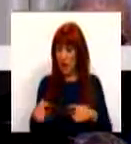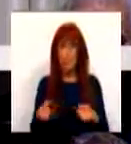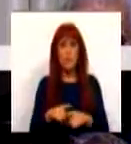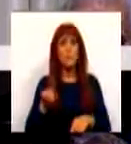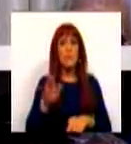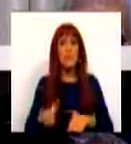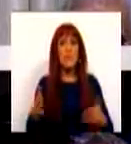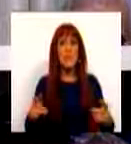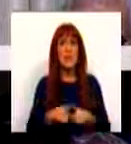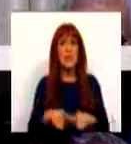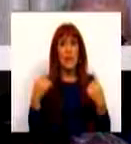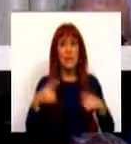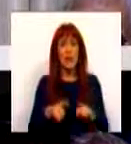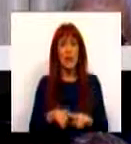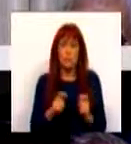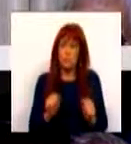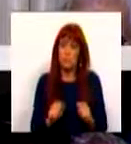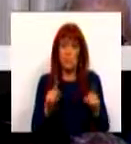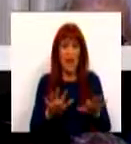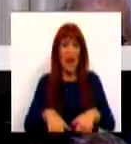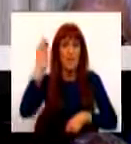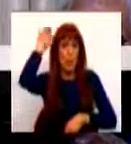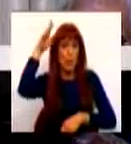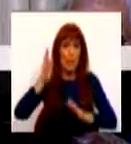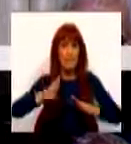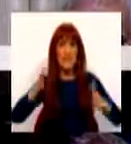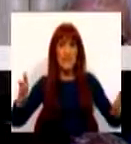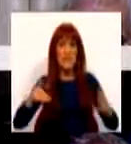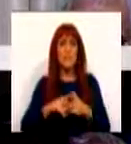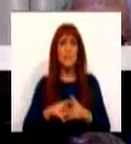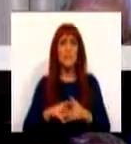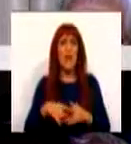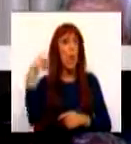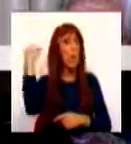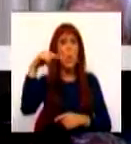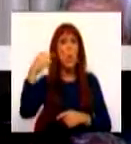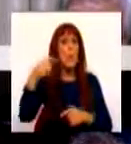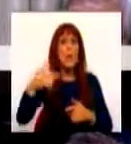deverão obter por parte da Assembleia da República a única,